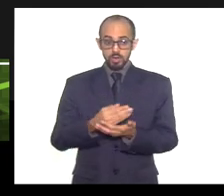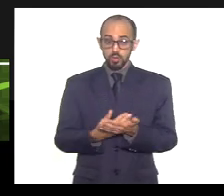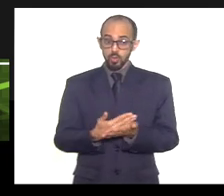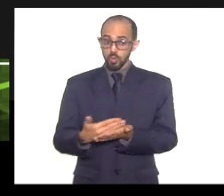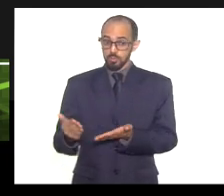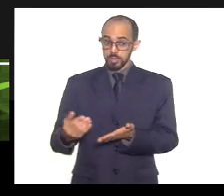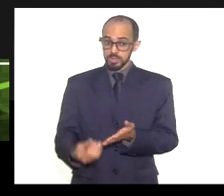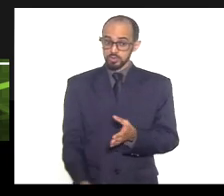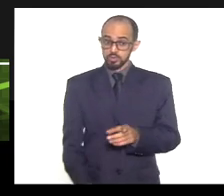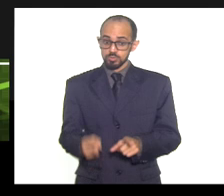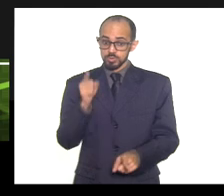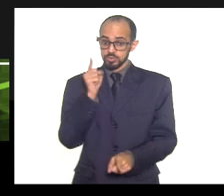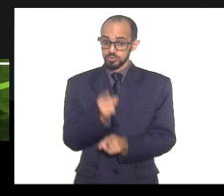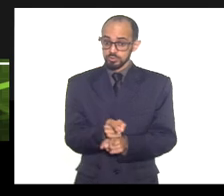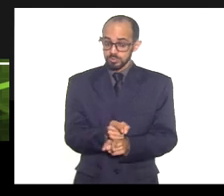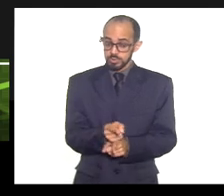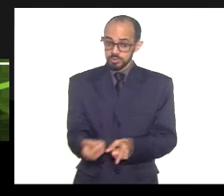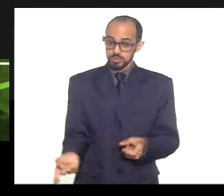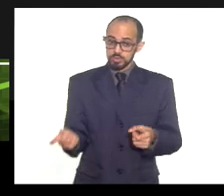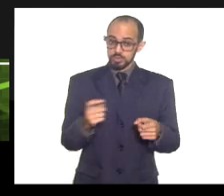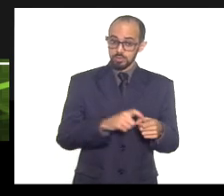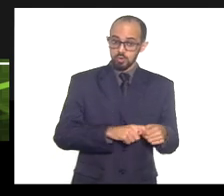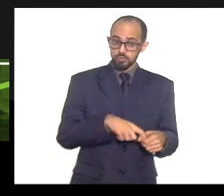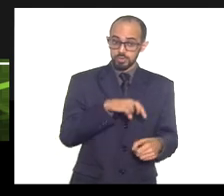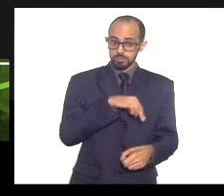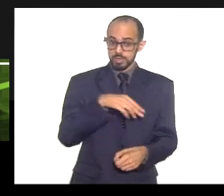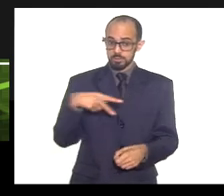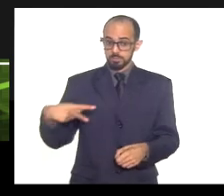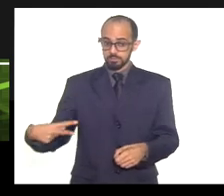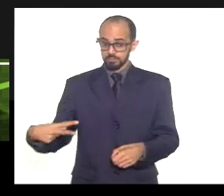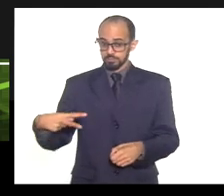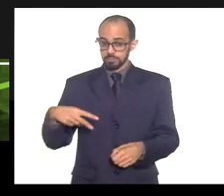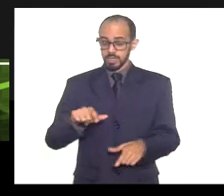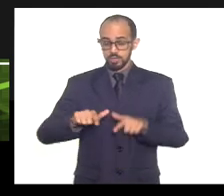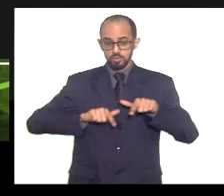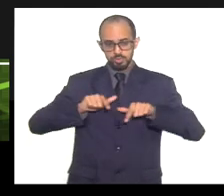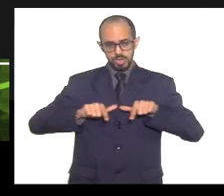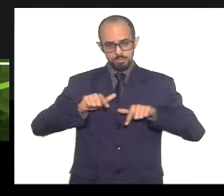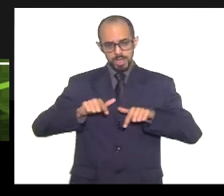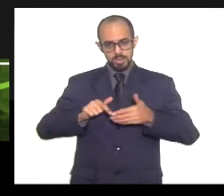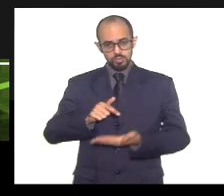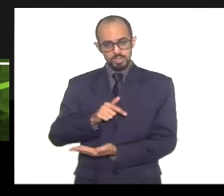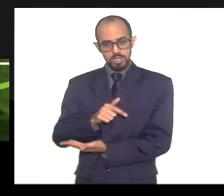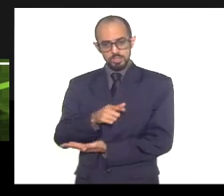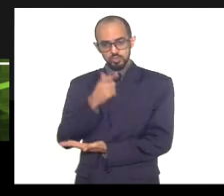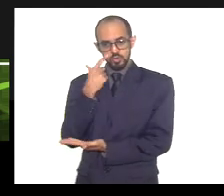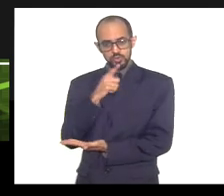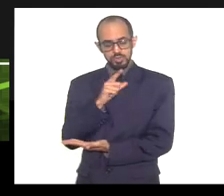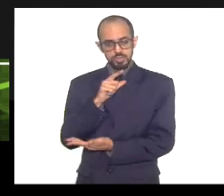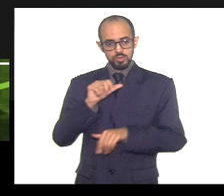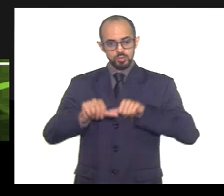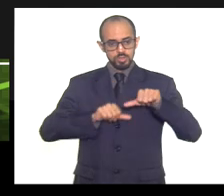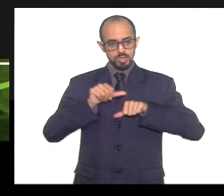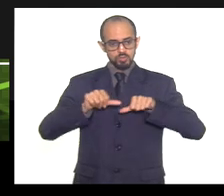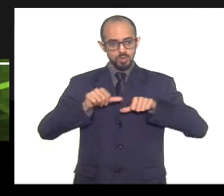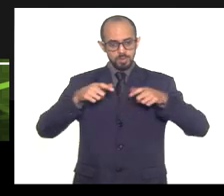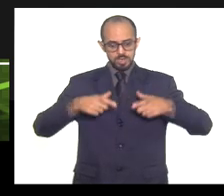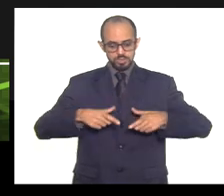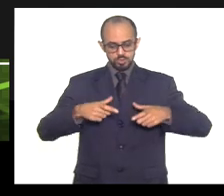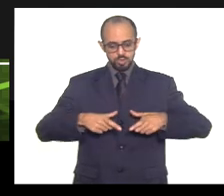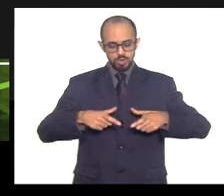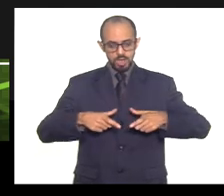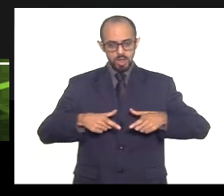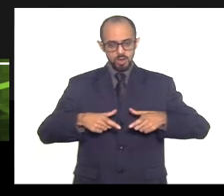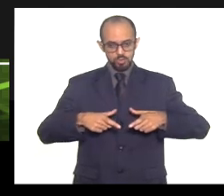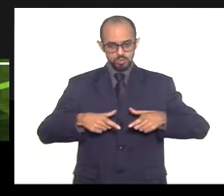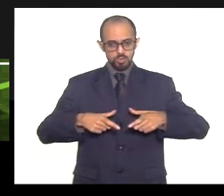descoberta devolvida para a ANP, né? E o trabalho que eles conseguiram, transformando esse campo num campo